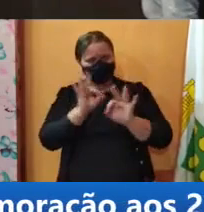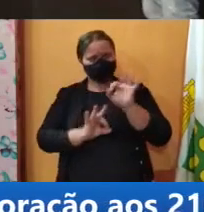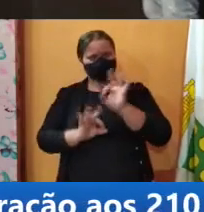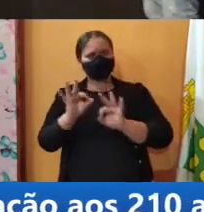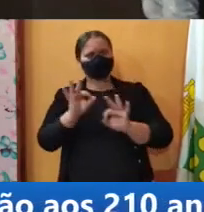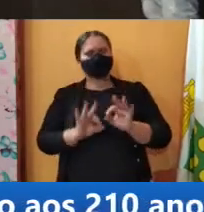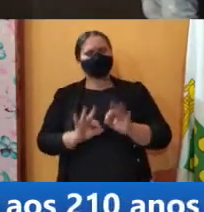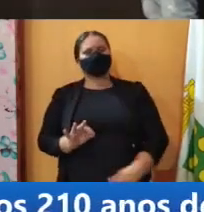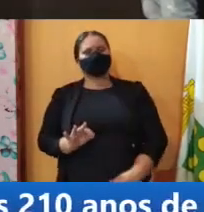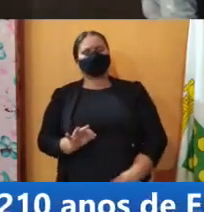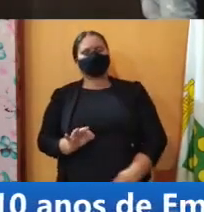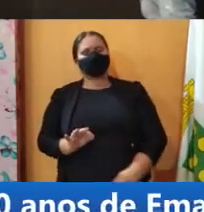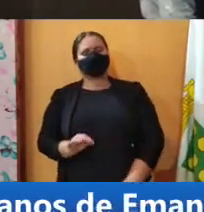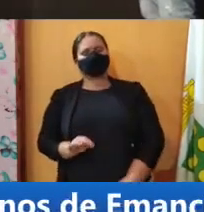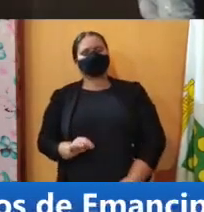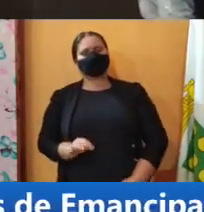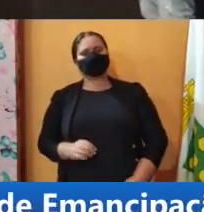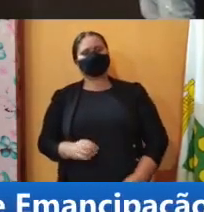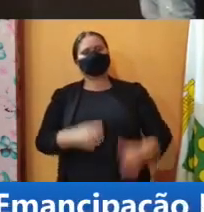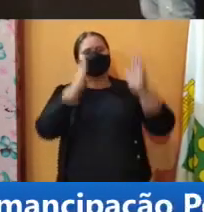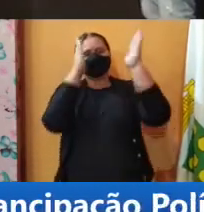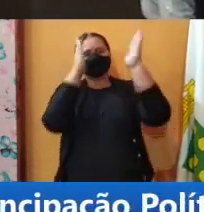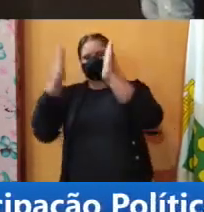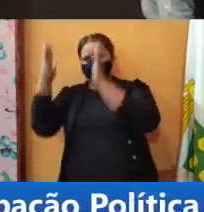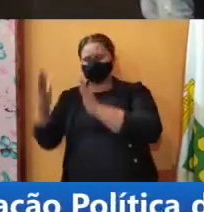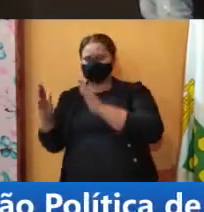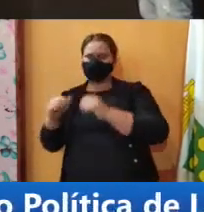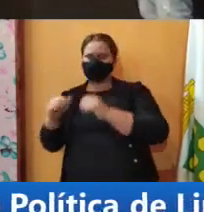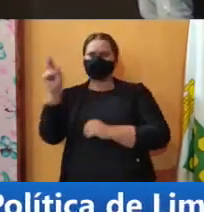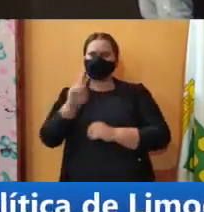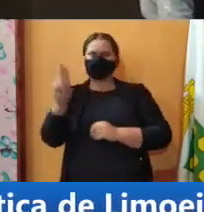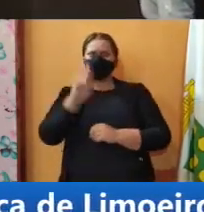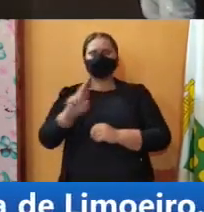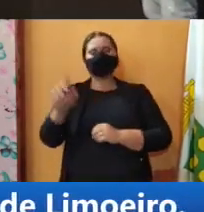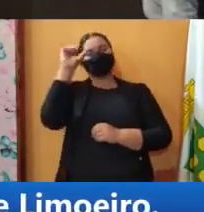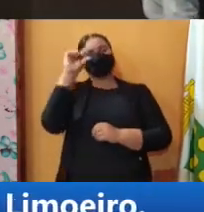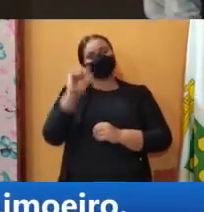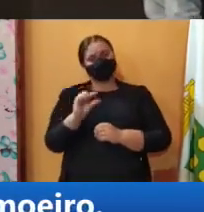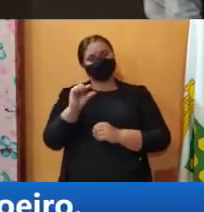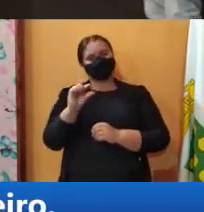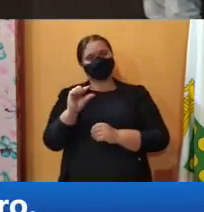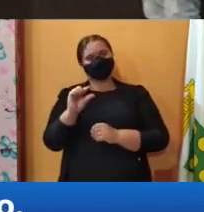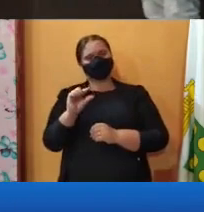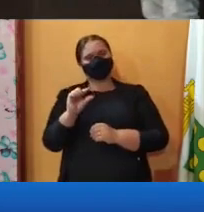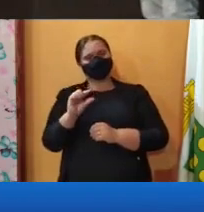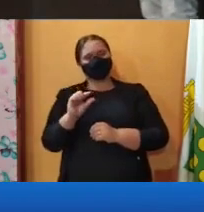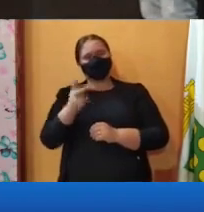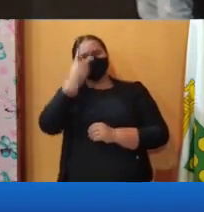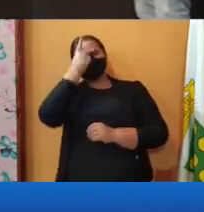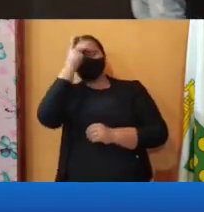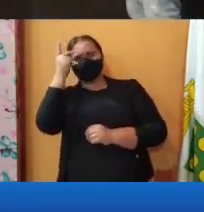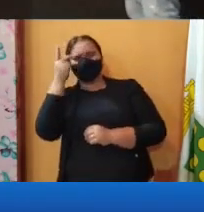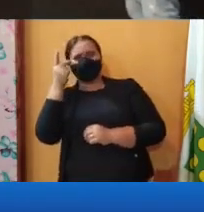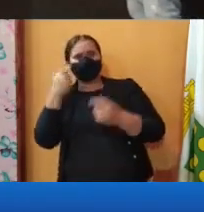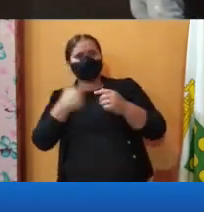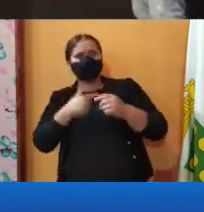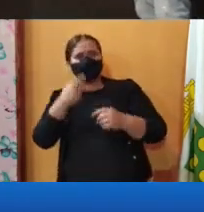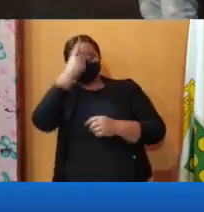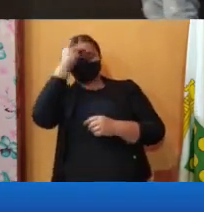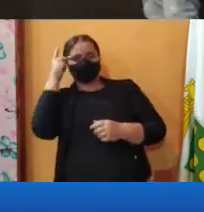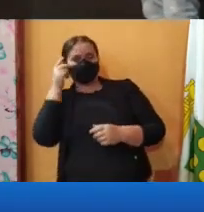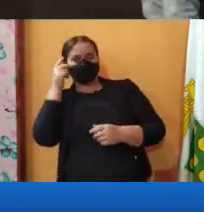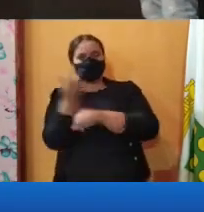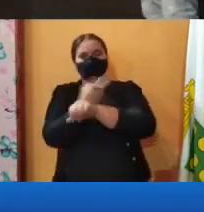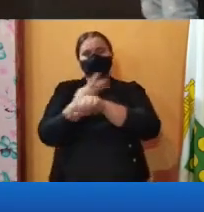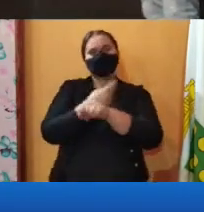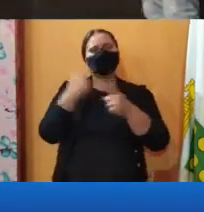dia a biblioteca está pouco utilizada, ela está obsoleta do ponto de vista do seu acervo histórico. Vamos construir isso